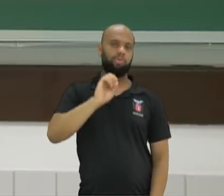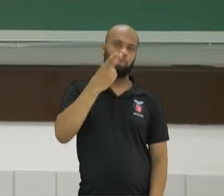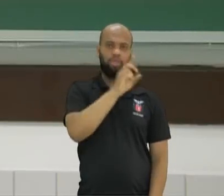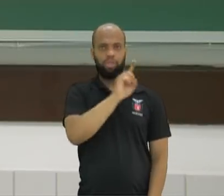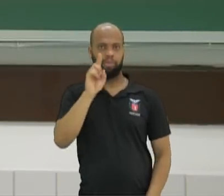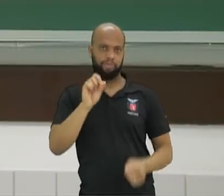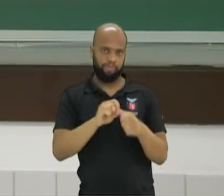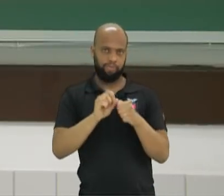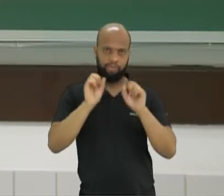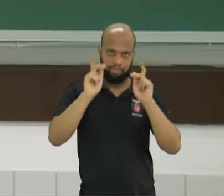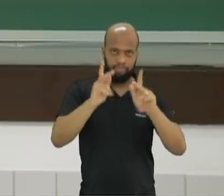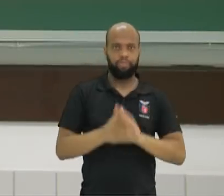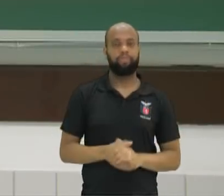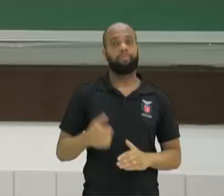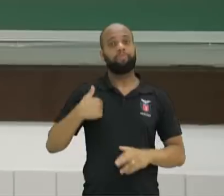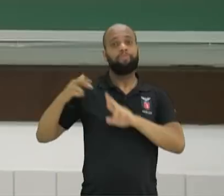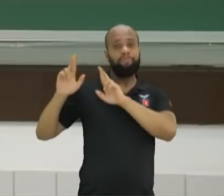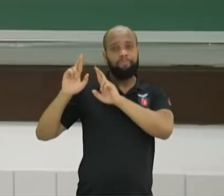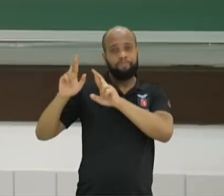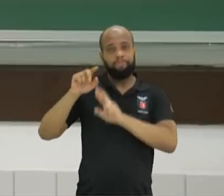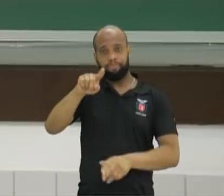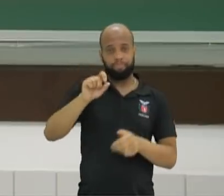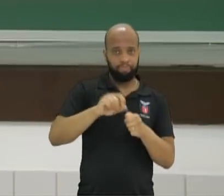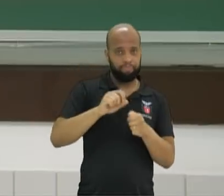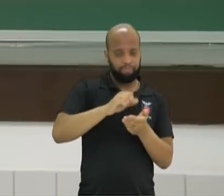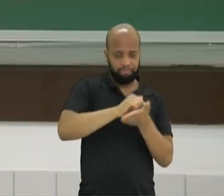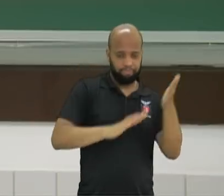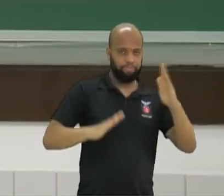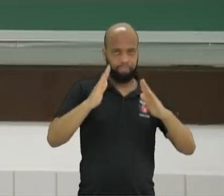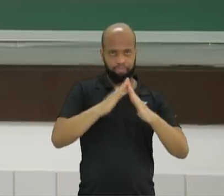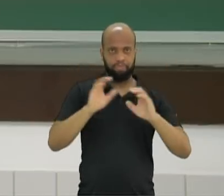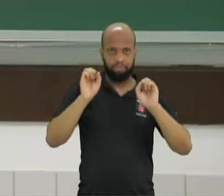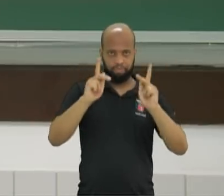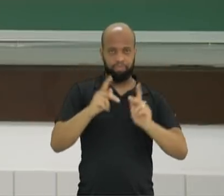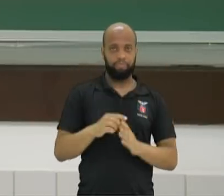não fazer, tá? Espero que vocês façam a lição de casa.